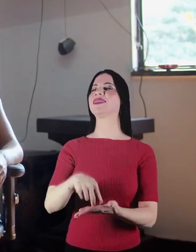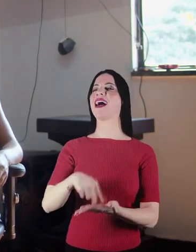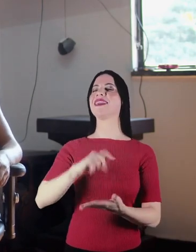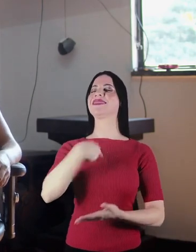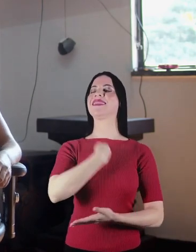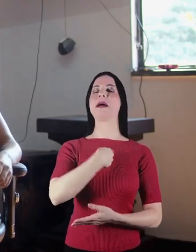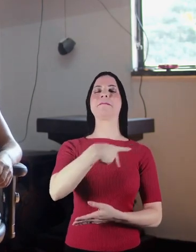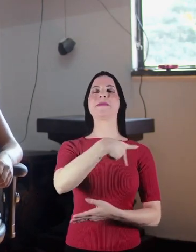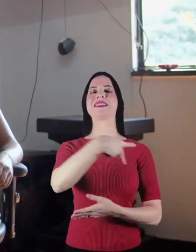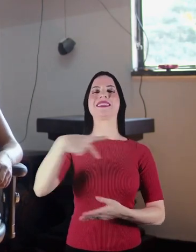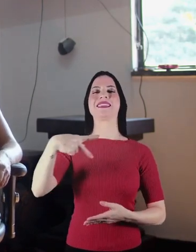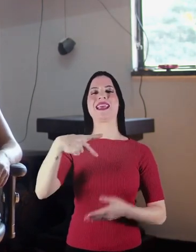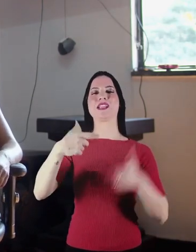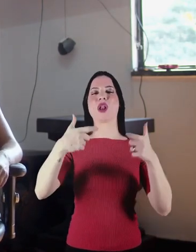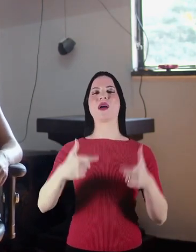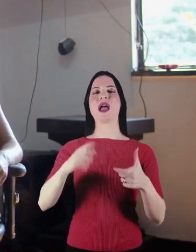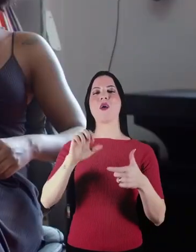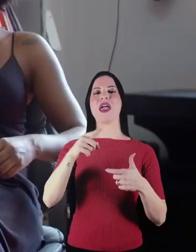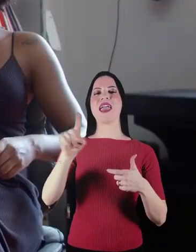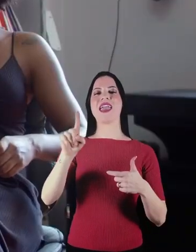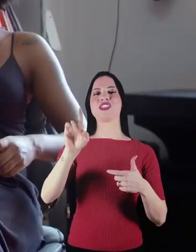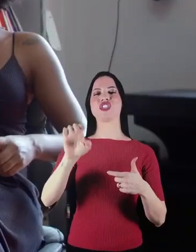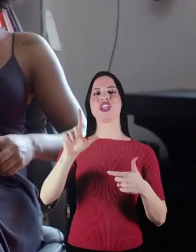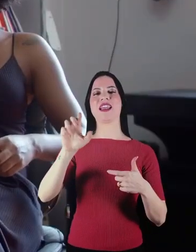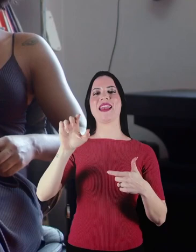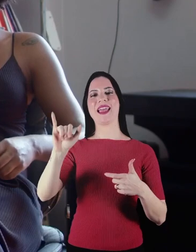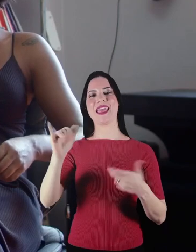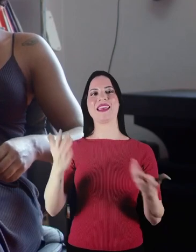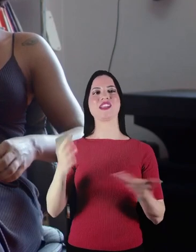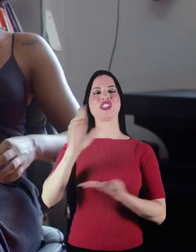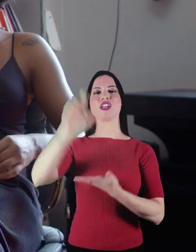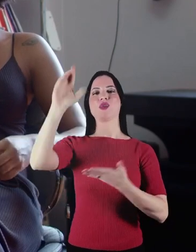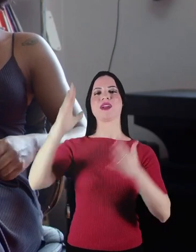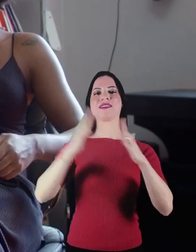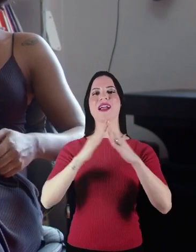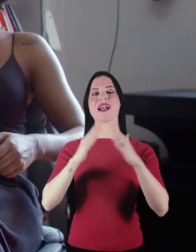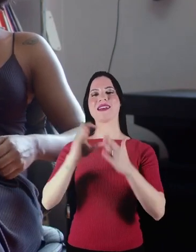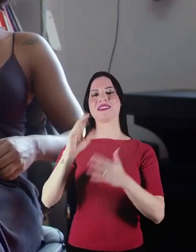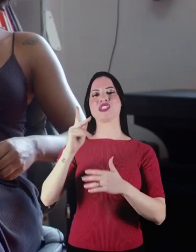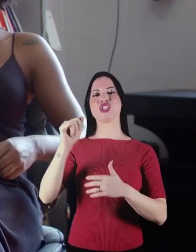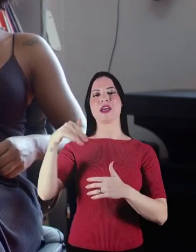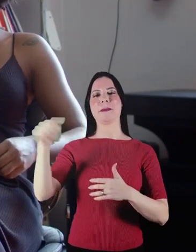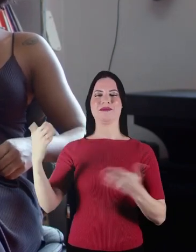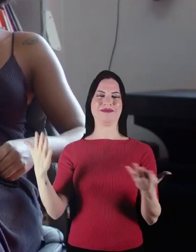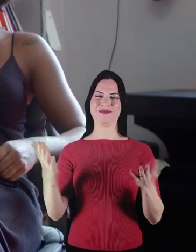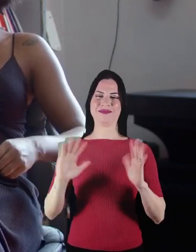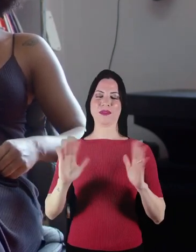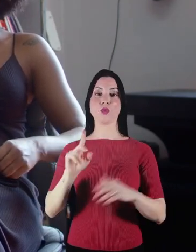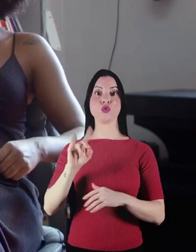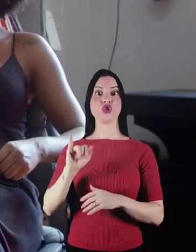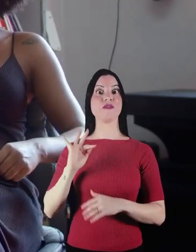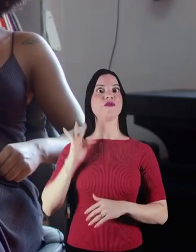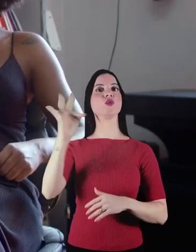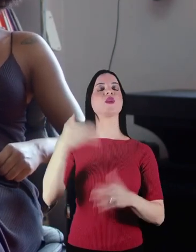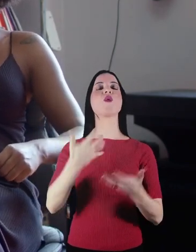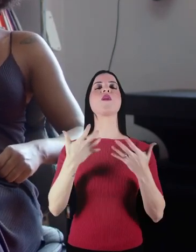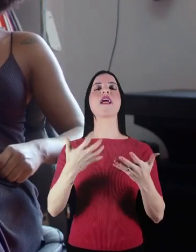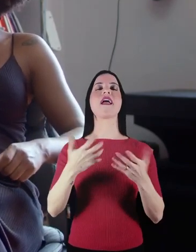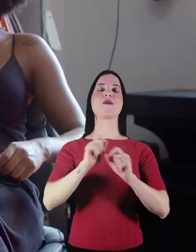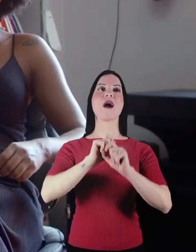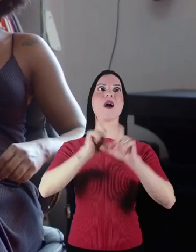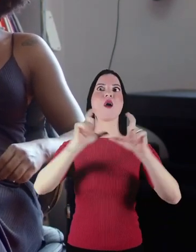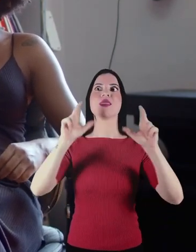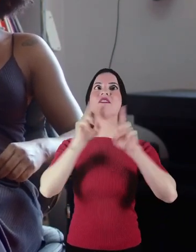Edley, ser fundadora da Casa Chama. Eu quero acordar um dia e vou acordar numa sociedade que